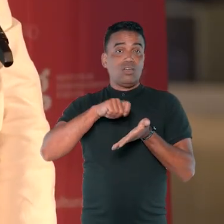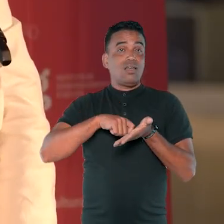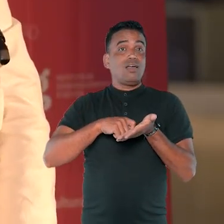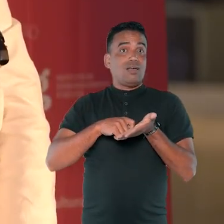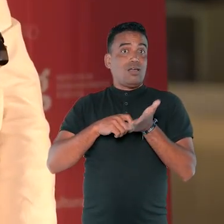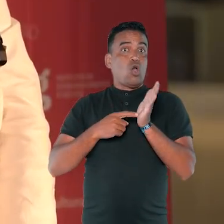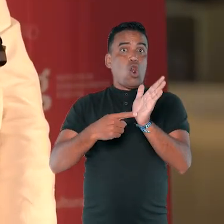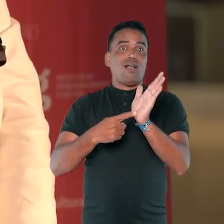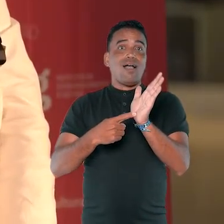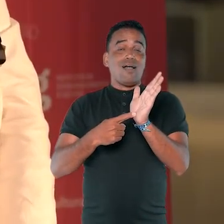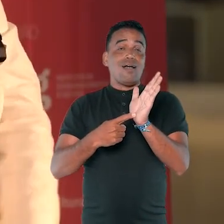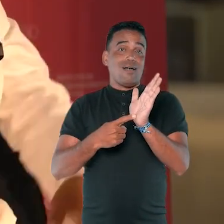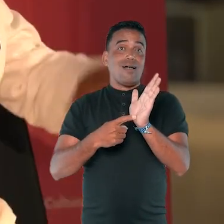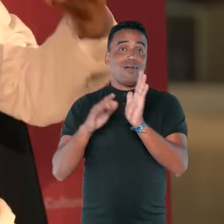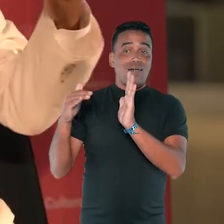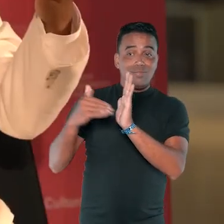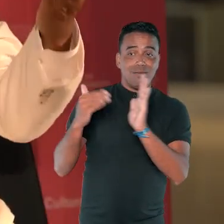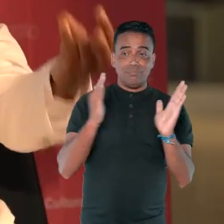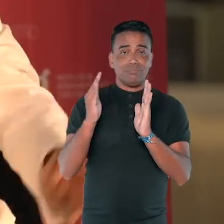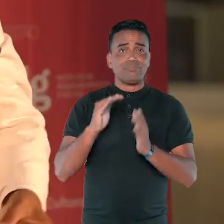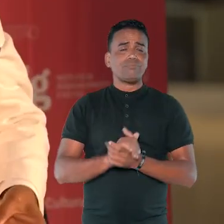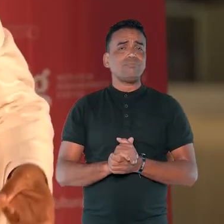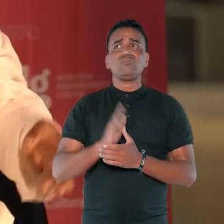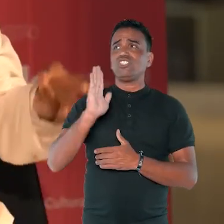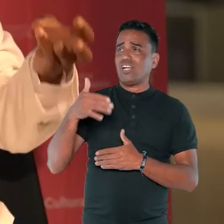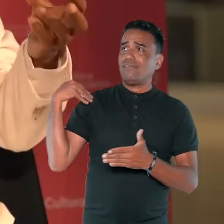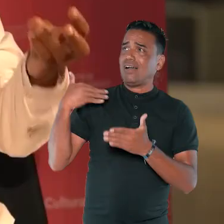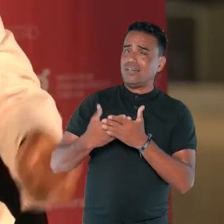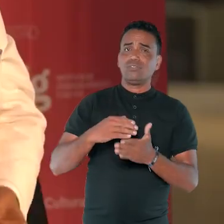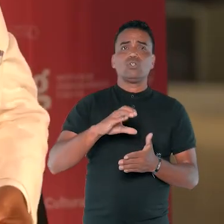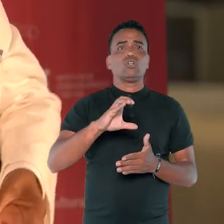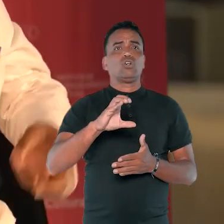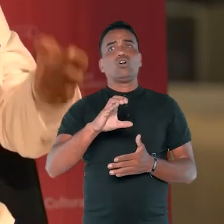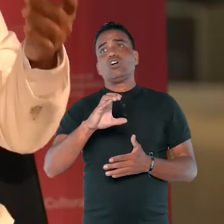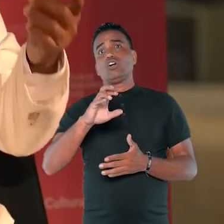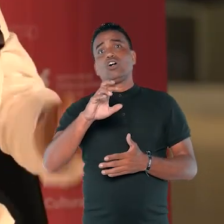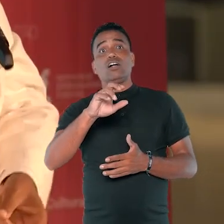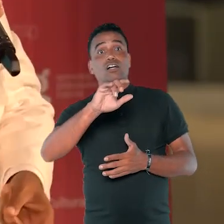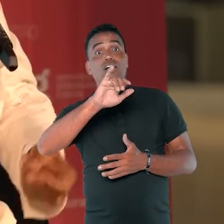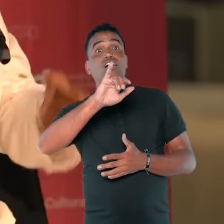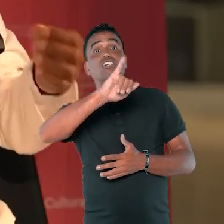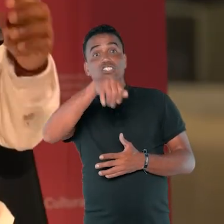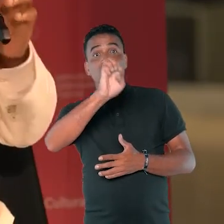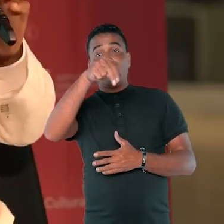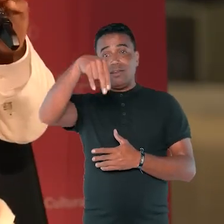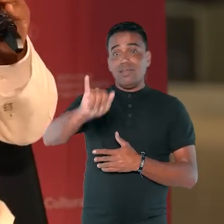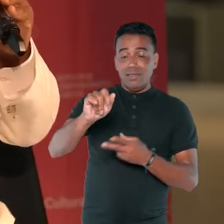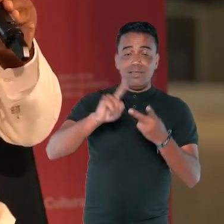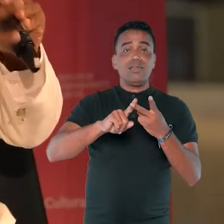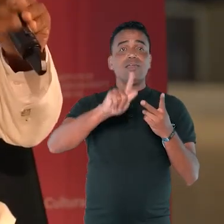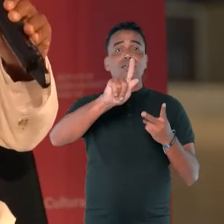porque até ali ele já tinha falado da geni, do guri, do operário e